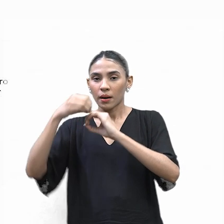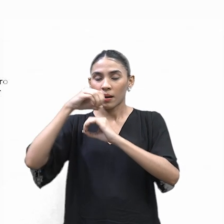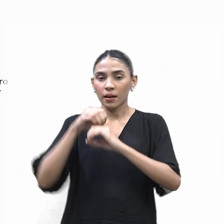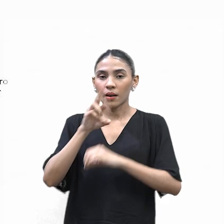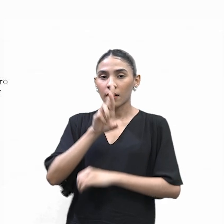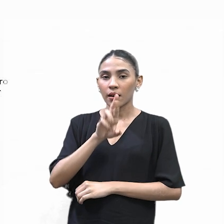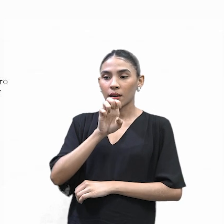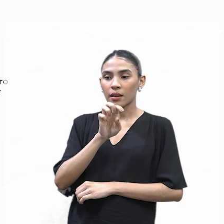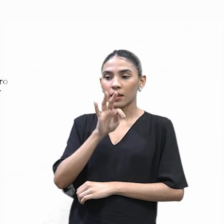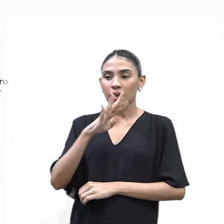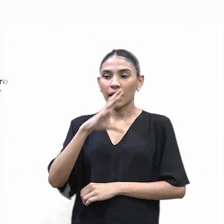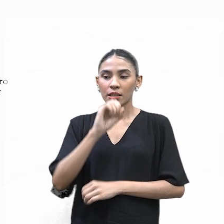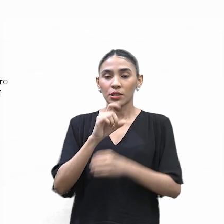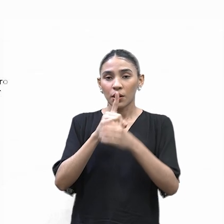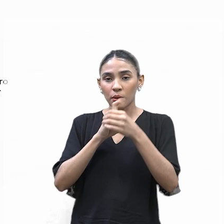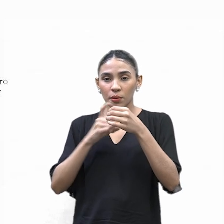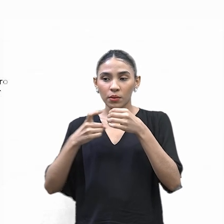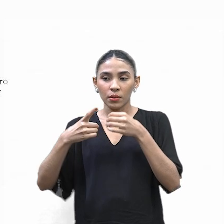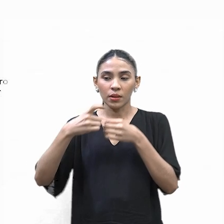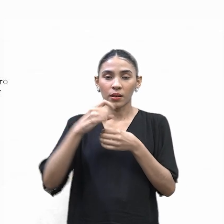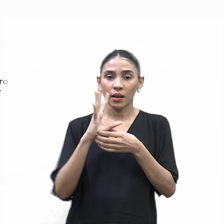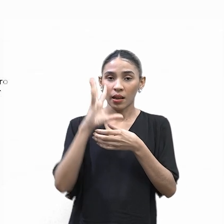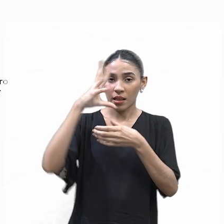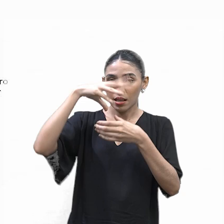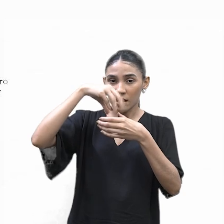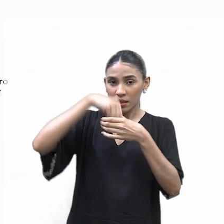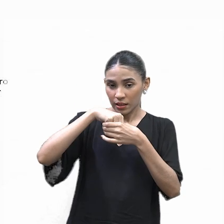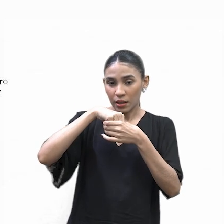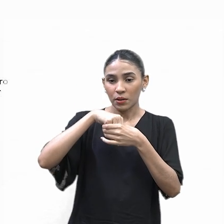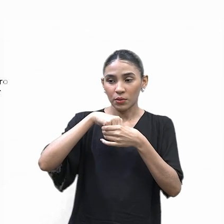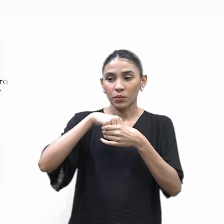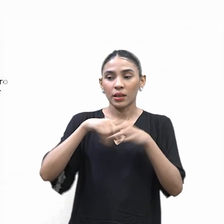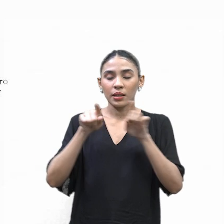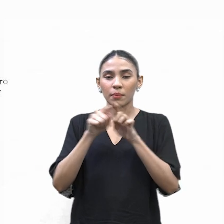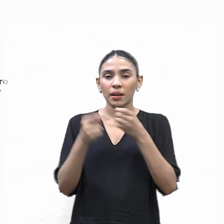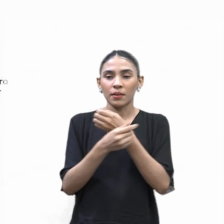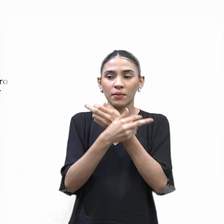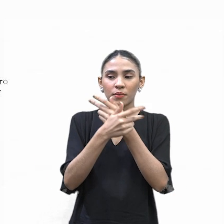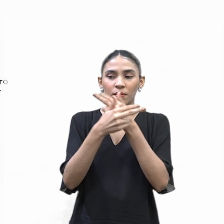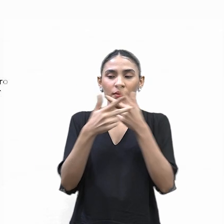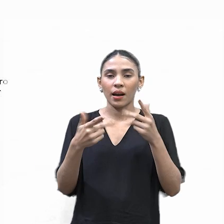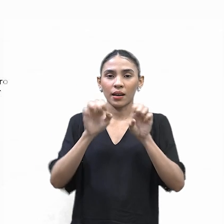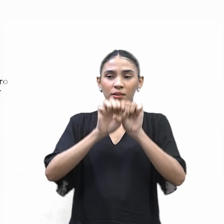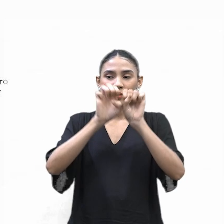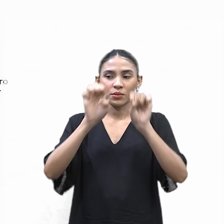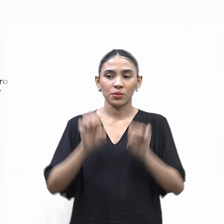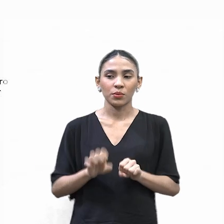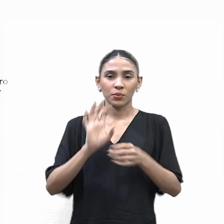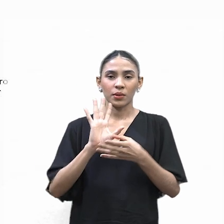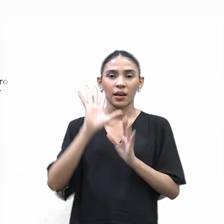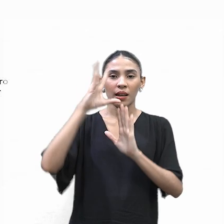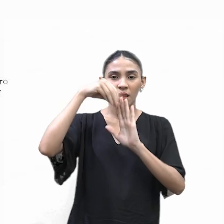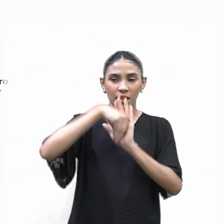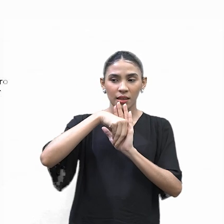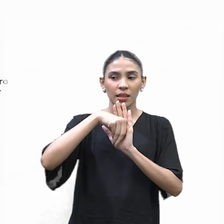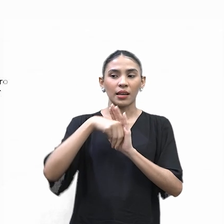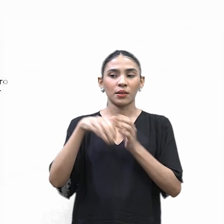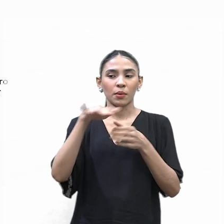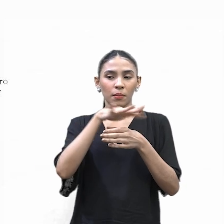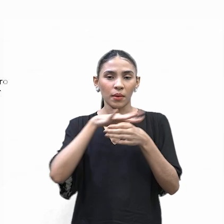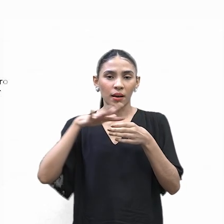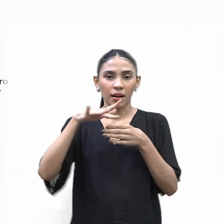retículo endoplasmático e o complexo de Golgi, que você observa aí nesse esquema, né, onde tem aí esse desenho. A